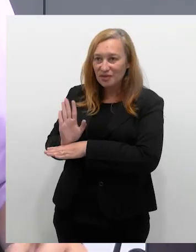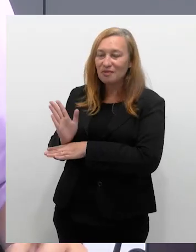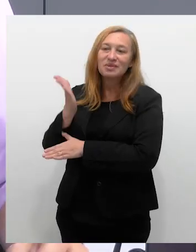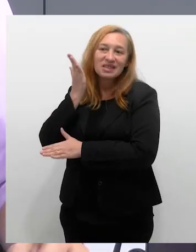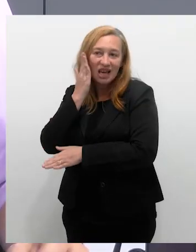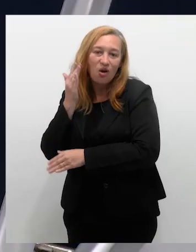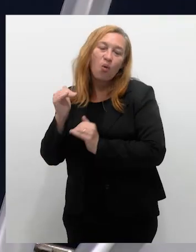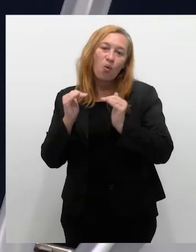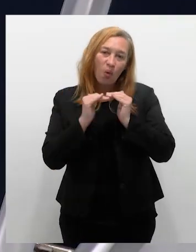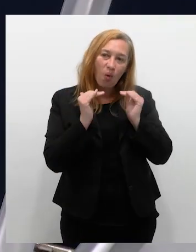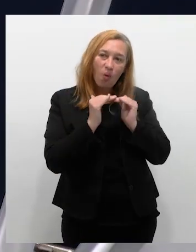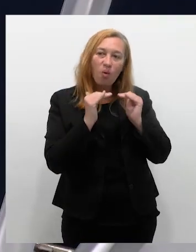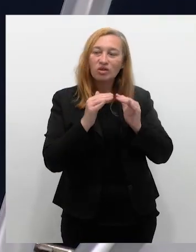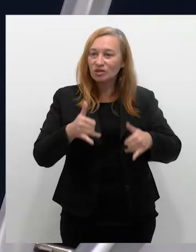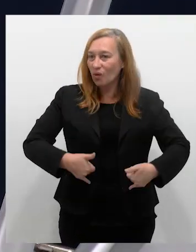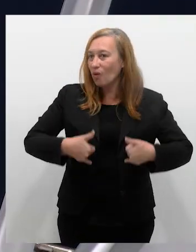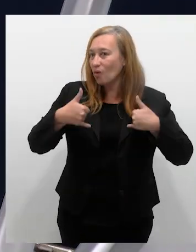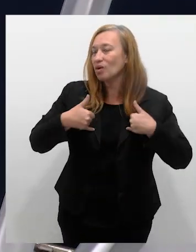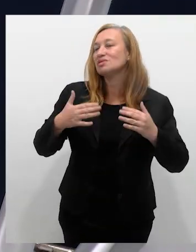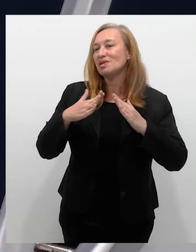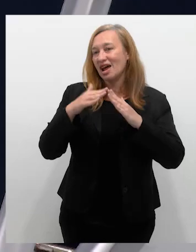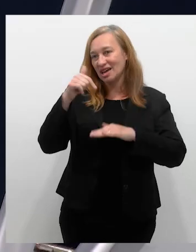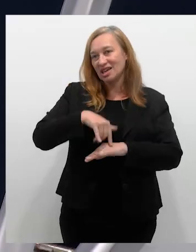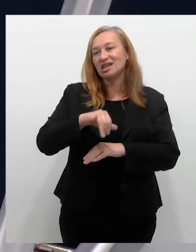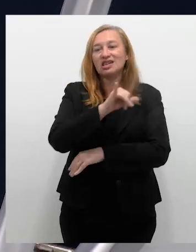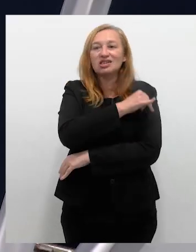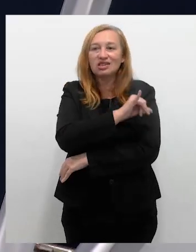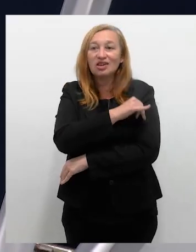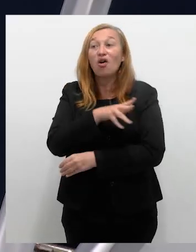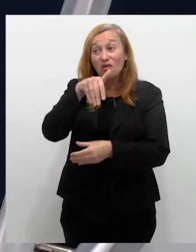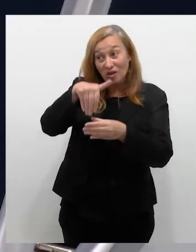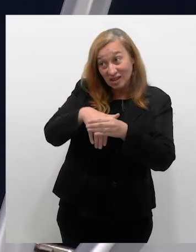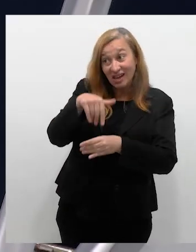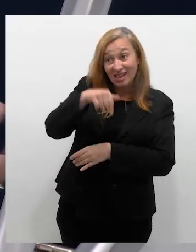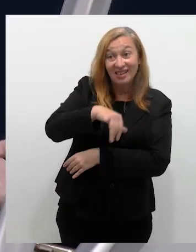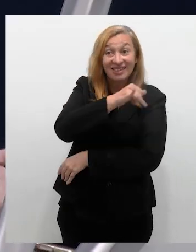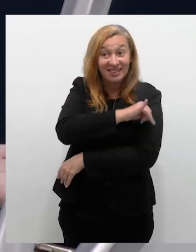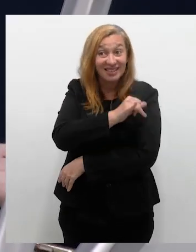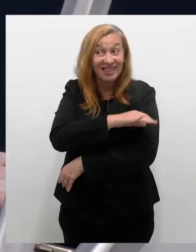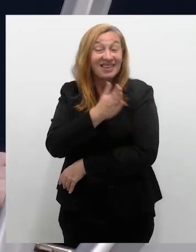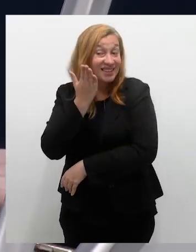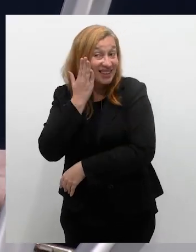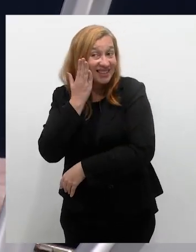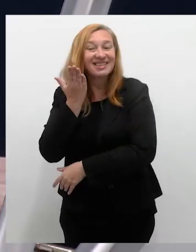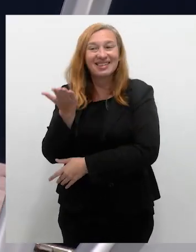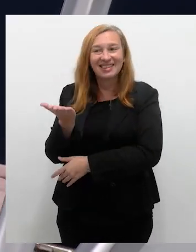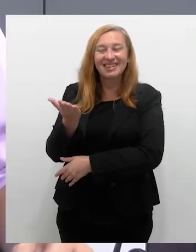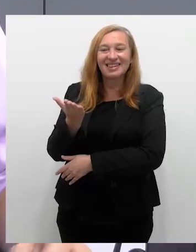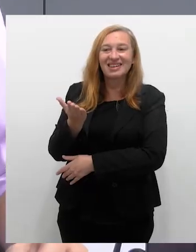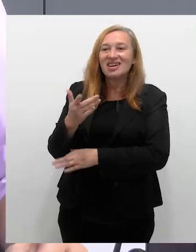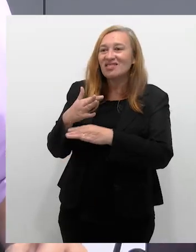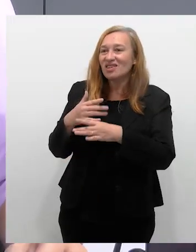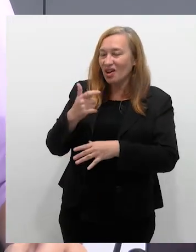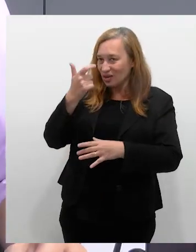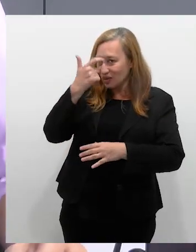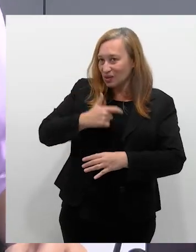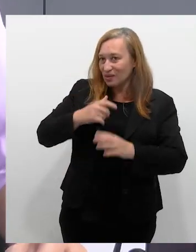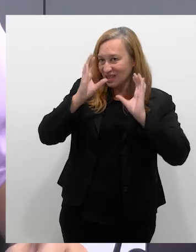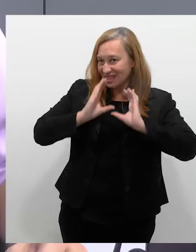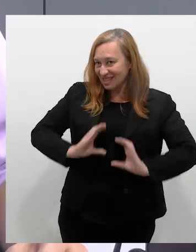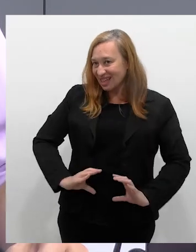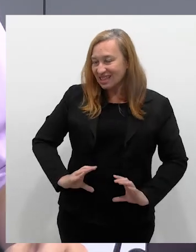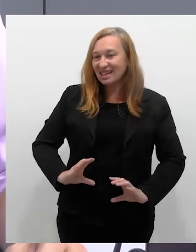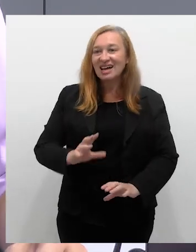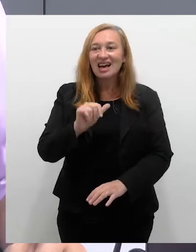filmes, sabe? Concordo. Eu tenho muito orgulho de morar aqui no Rio de Janeiro, votar aqui no Rio de Janeiro, já ser uma